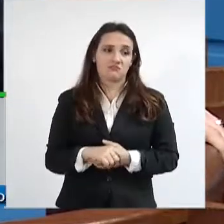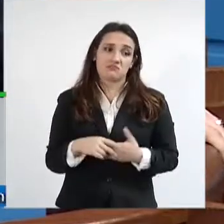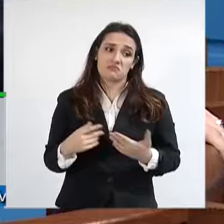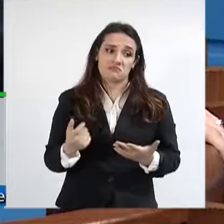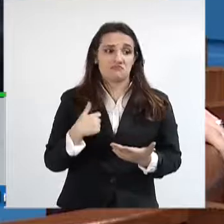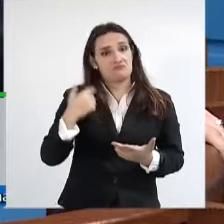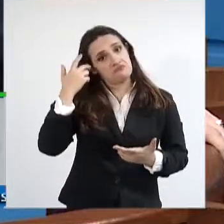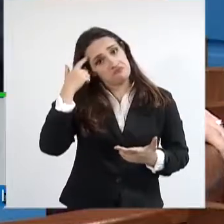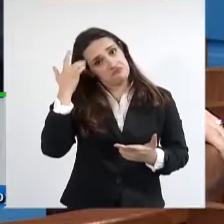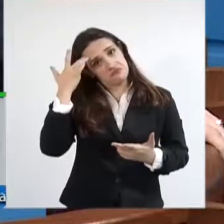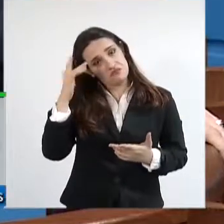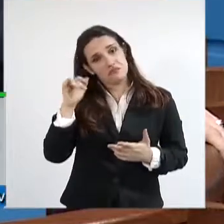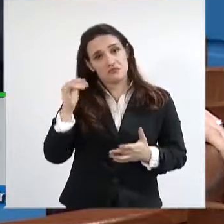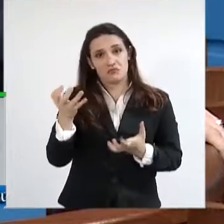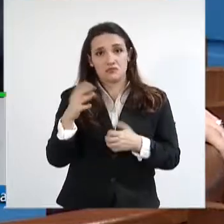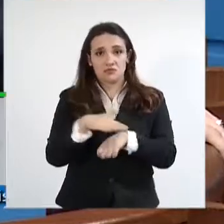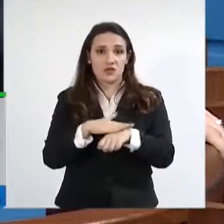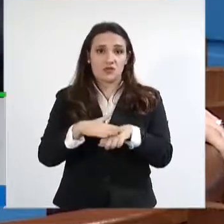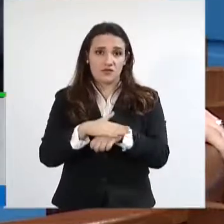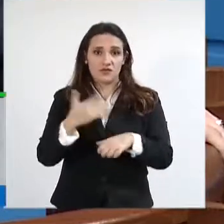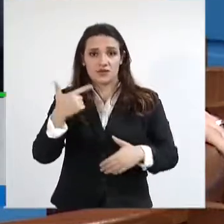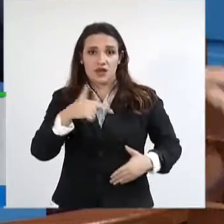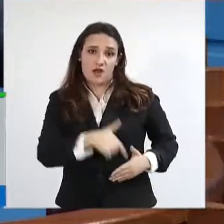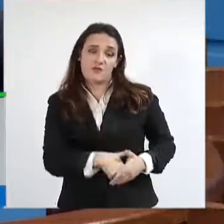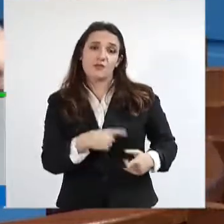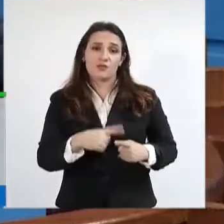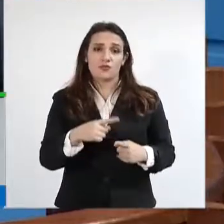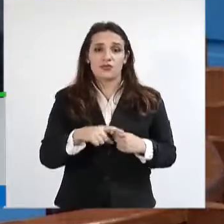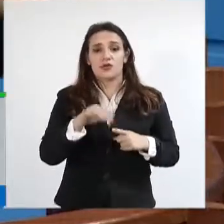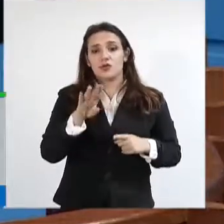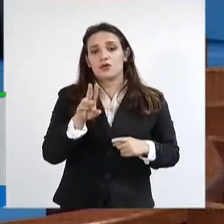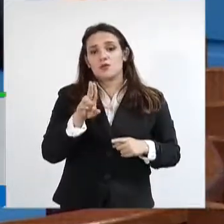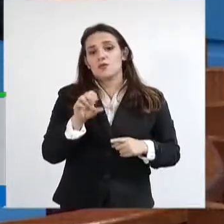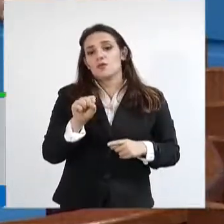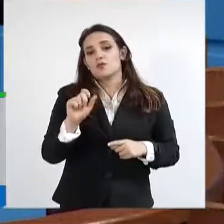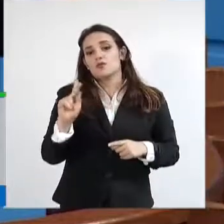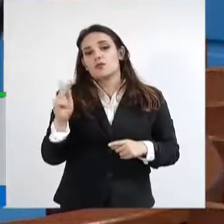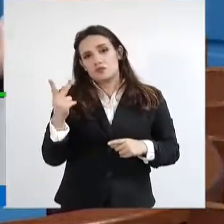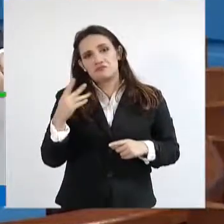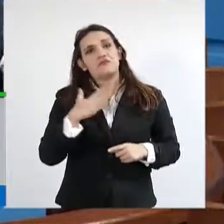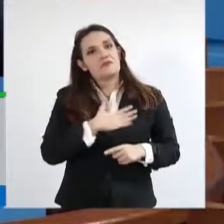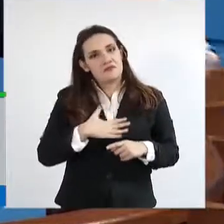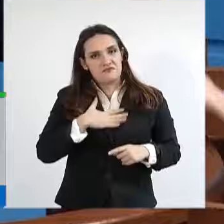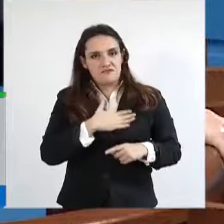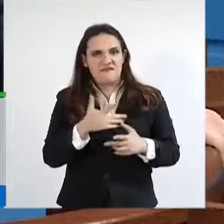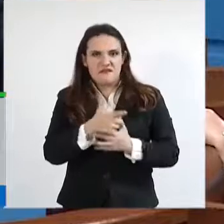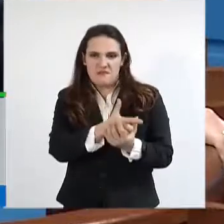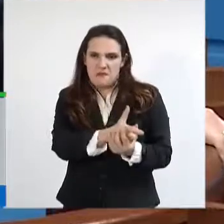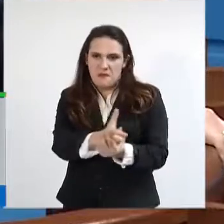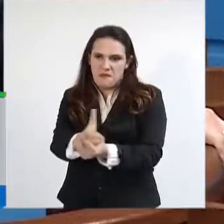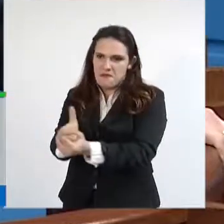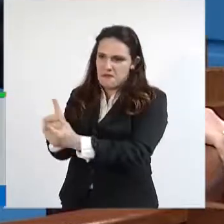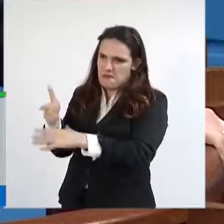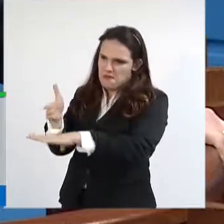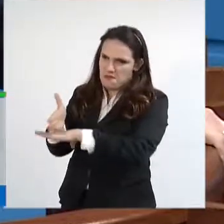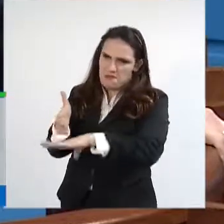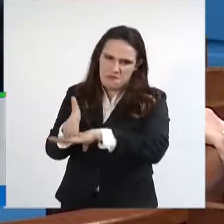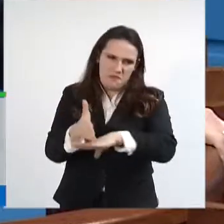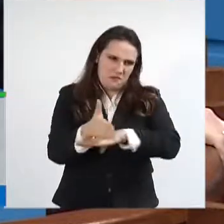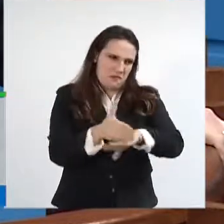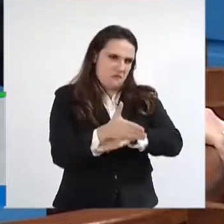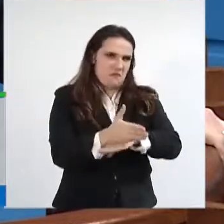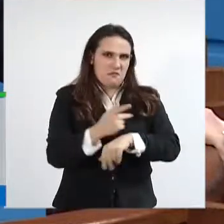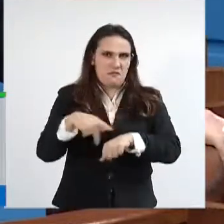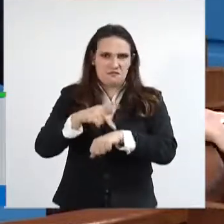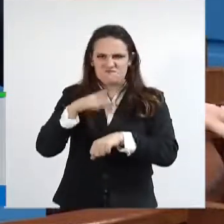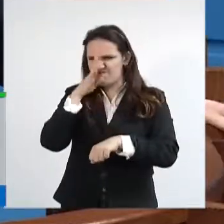talvez para conversar sobre armas, porque o ex-presidente Bush gostava muito de arma, de invadir os países, né, de